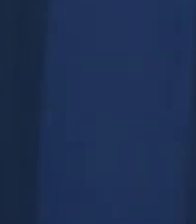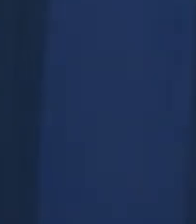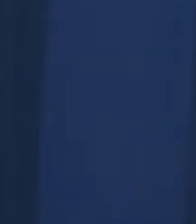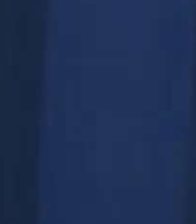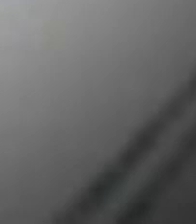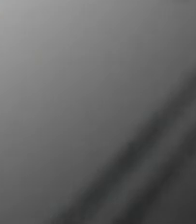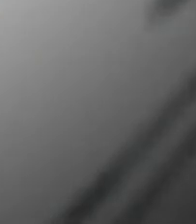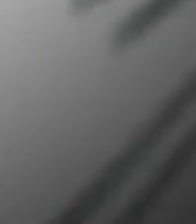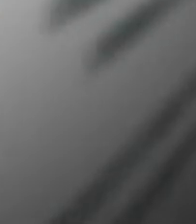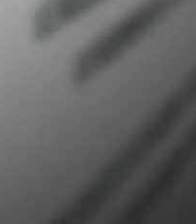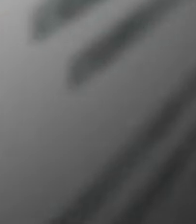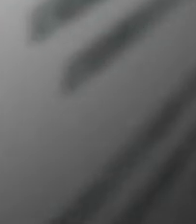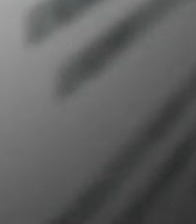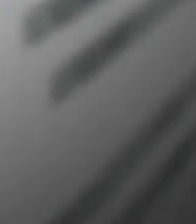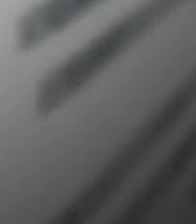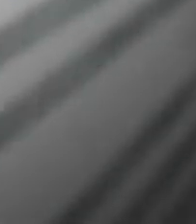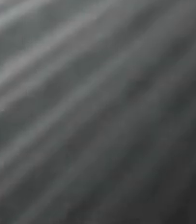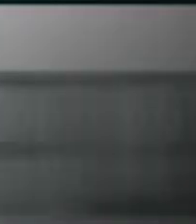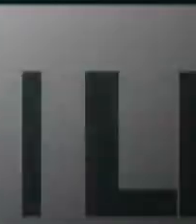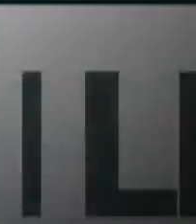só.